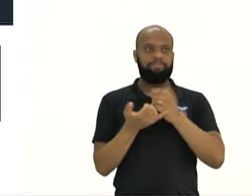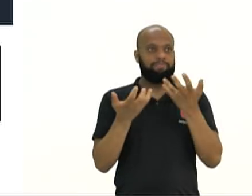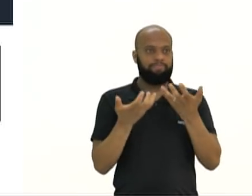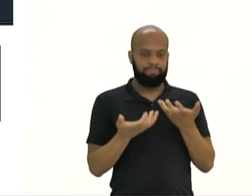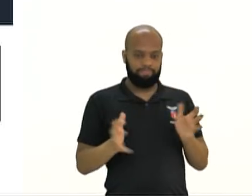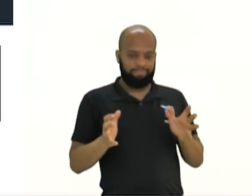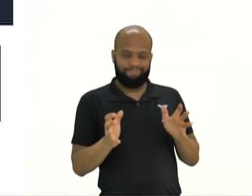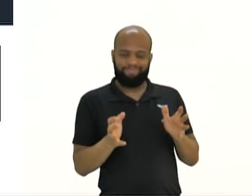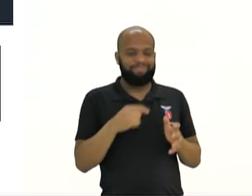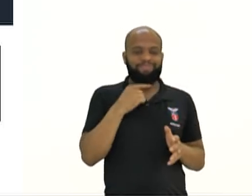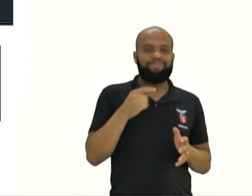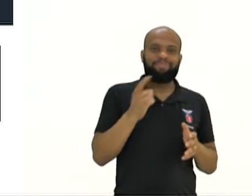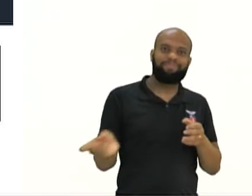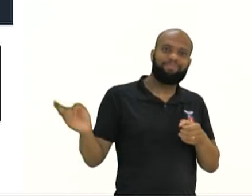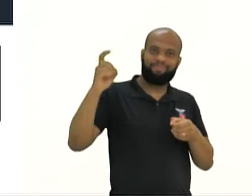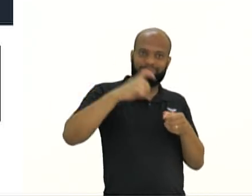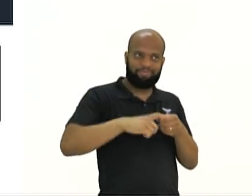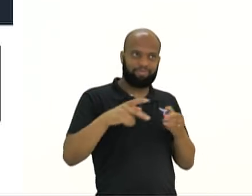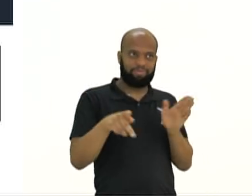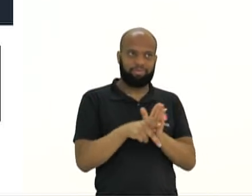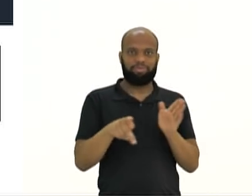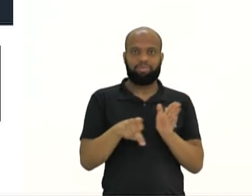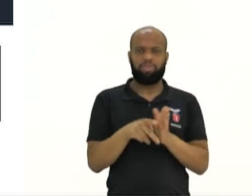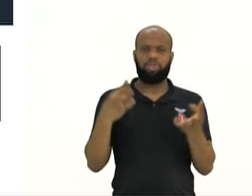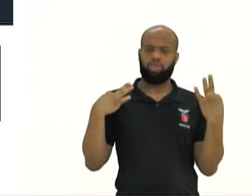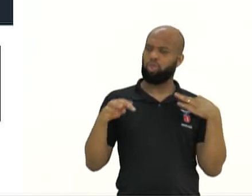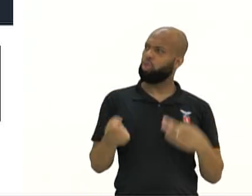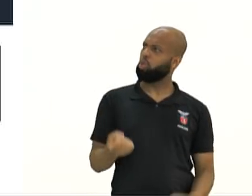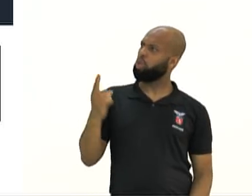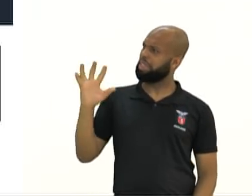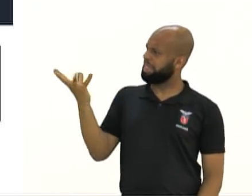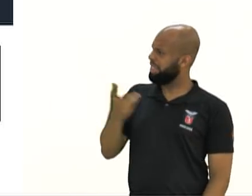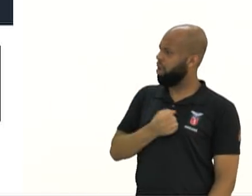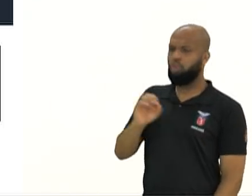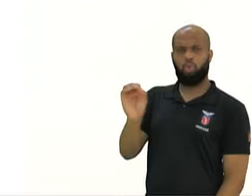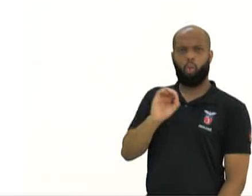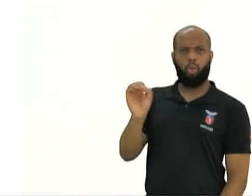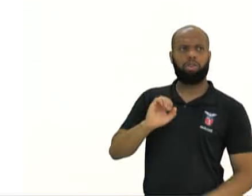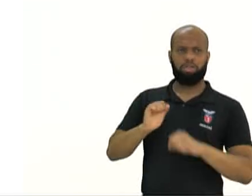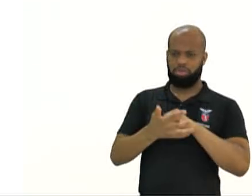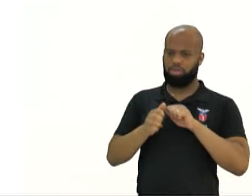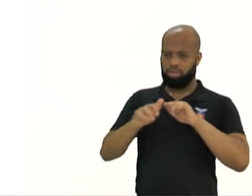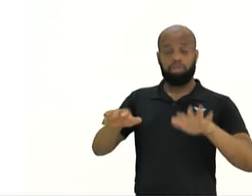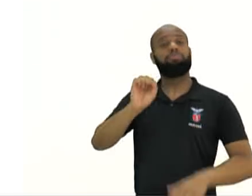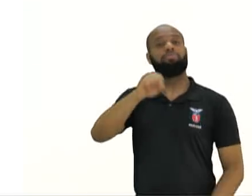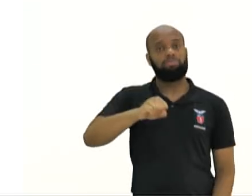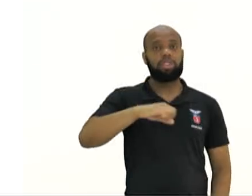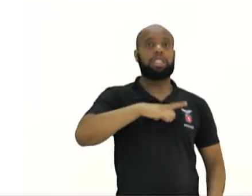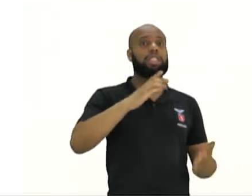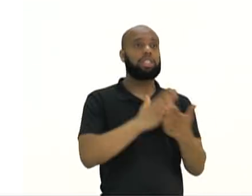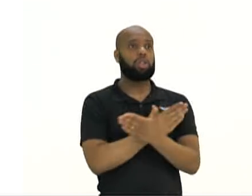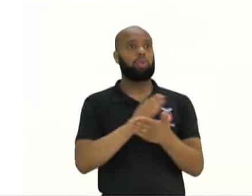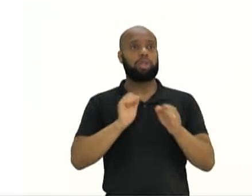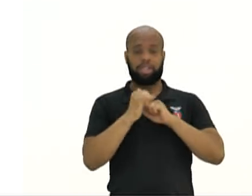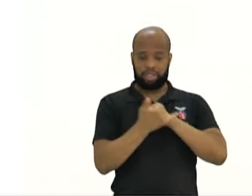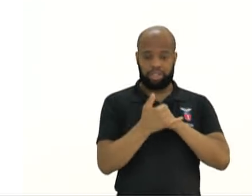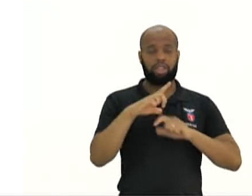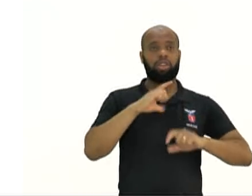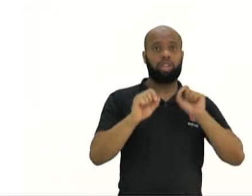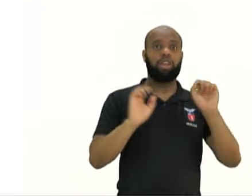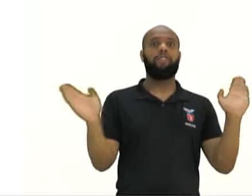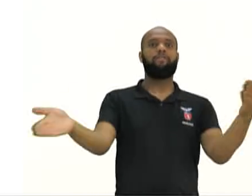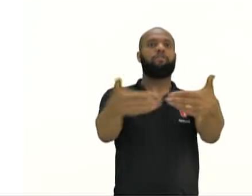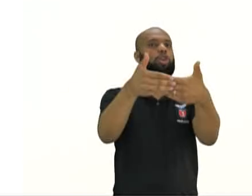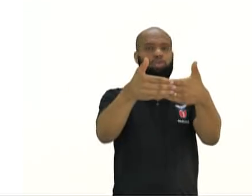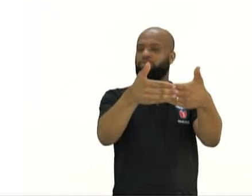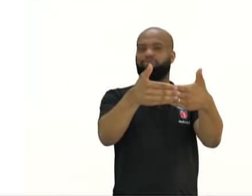o turismo. As pessoas falam, nossa, eles estão a salvo do coronavírus? Sim, algumas ilhas do Pacífico, né, elas fecharam